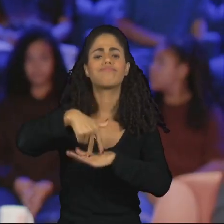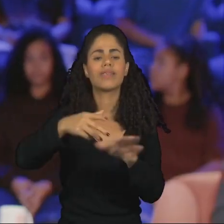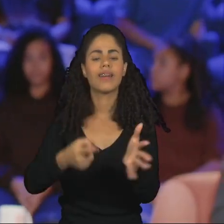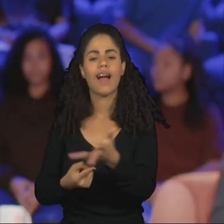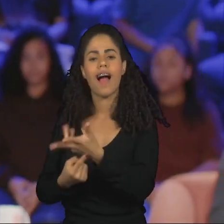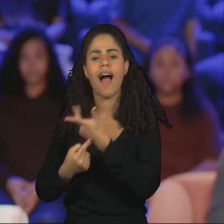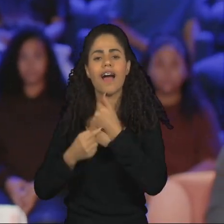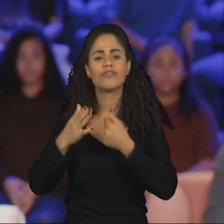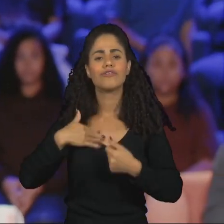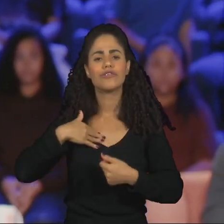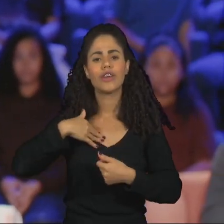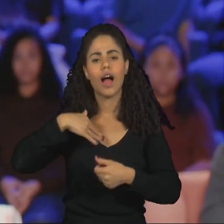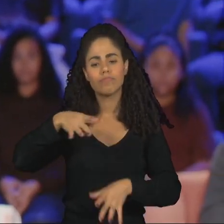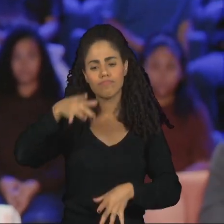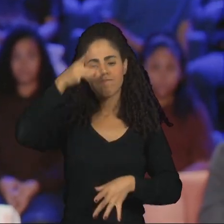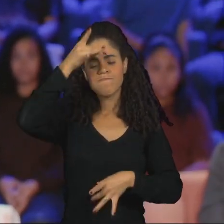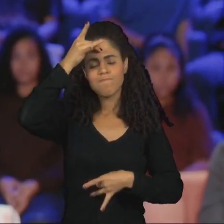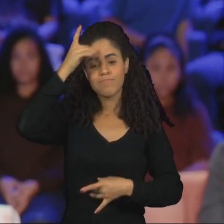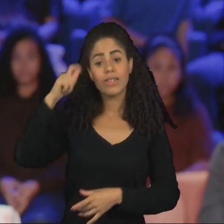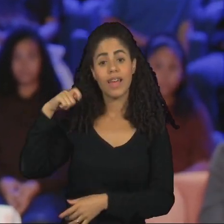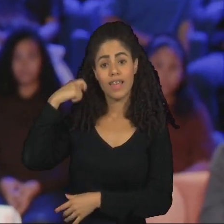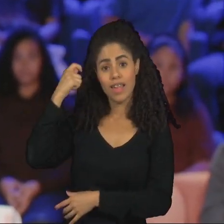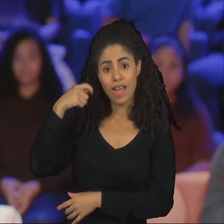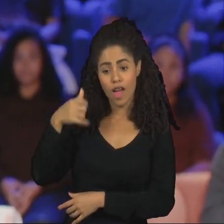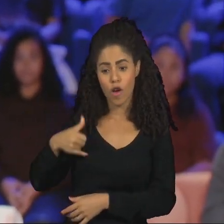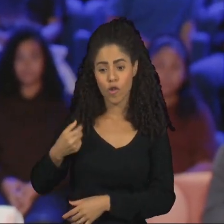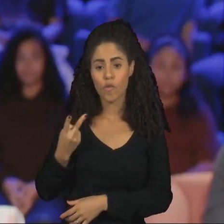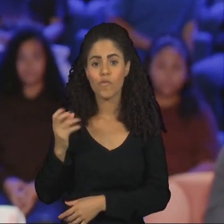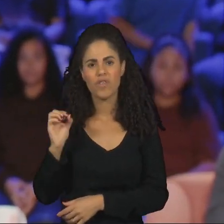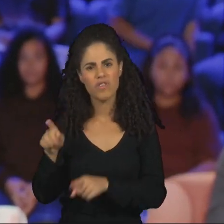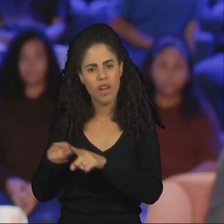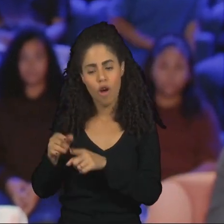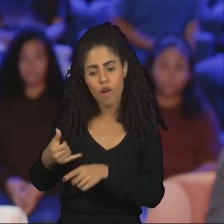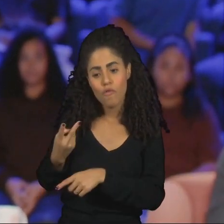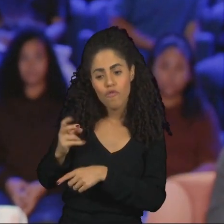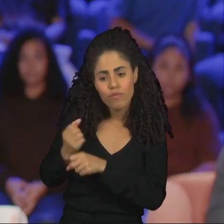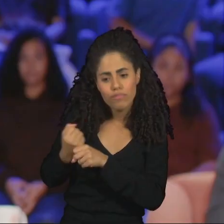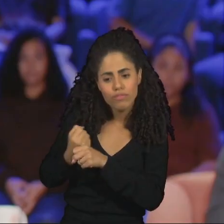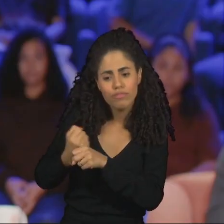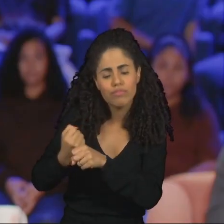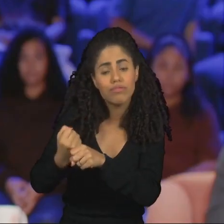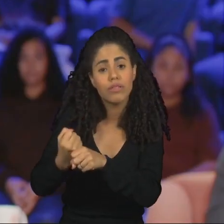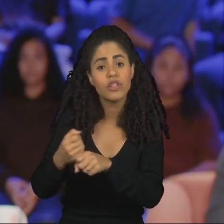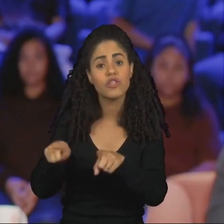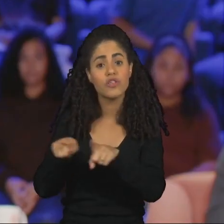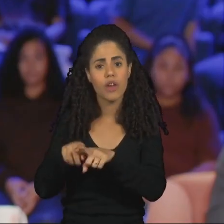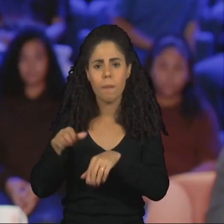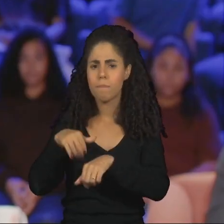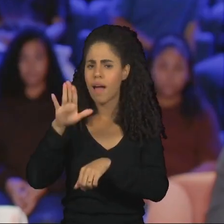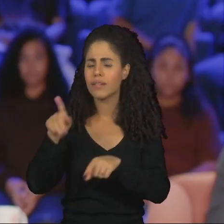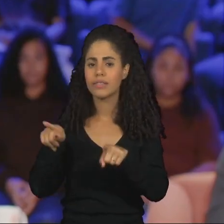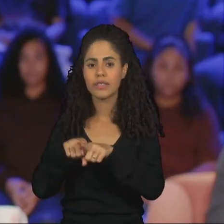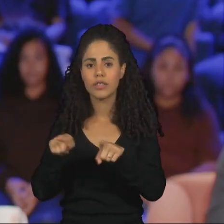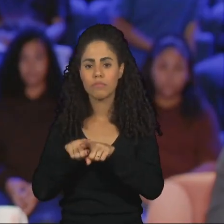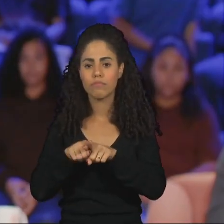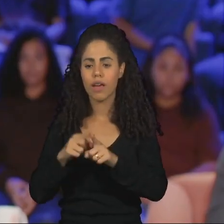arte de atuar. Ela agora com 20 anos de carreira, ela está nos palcos com um